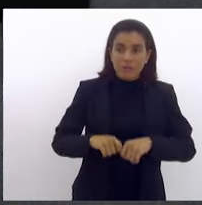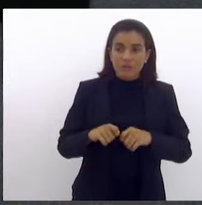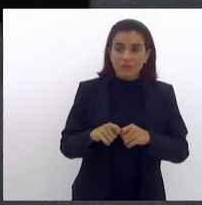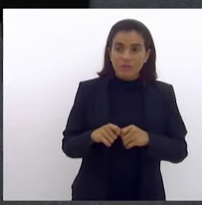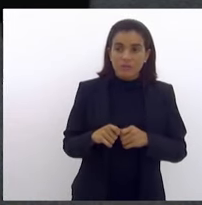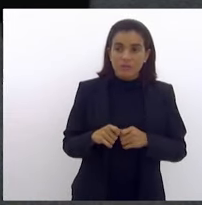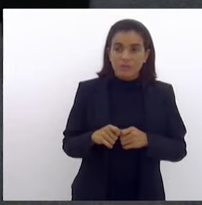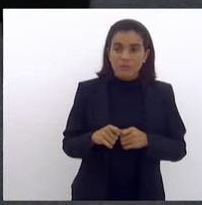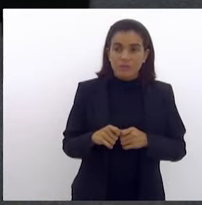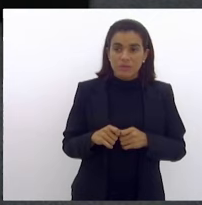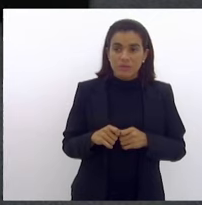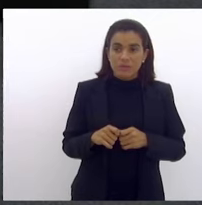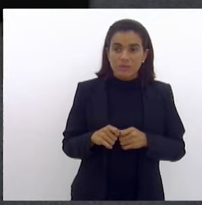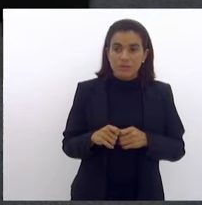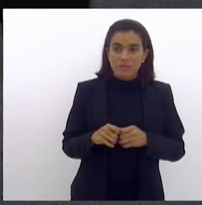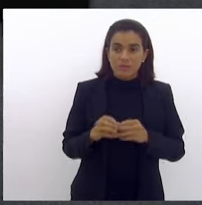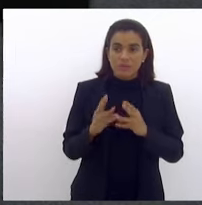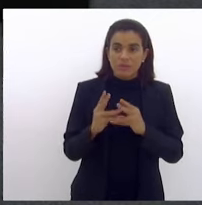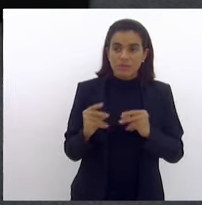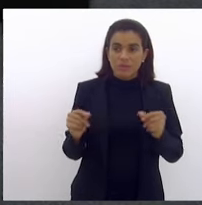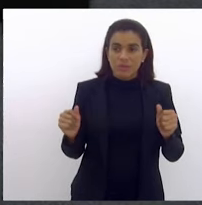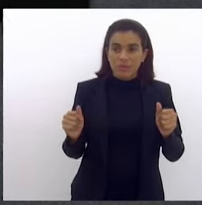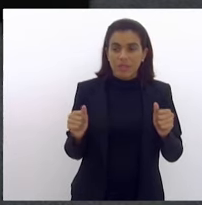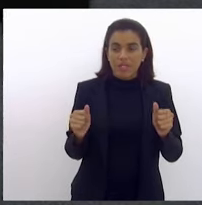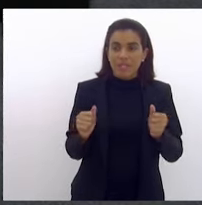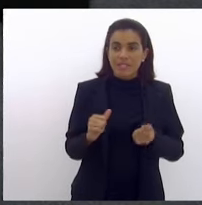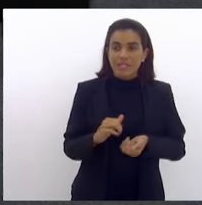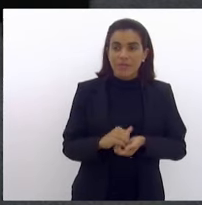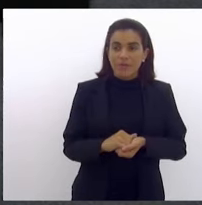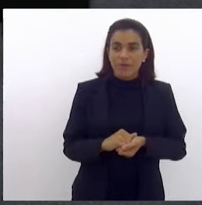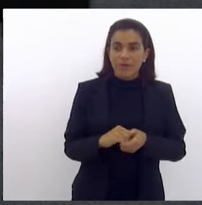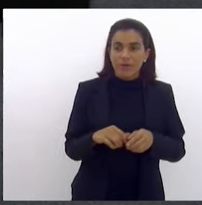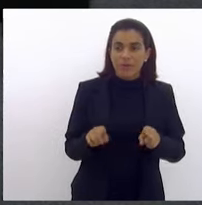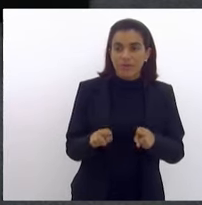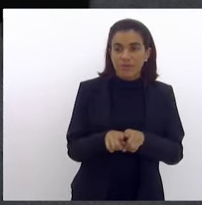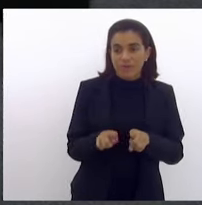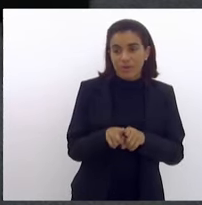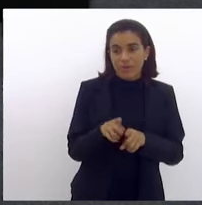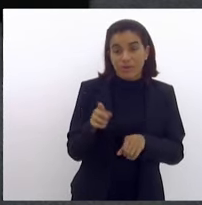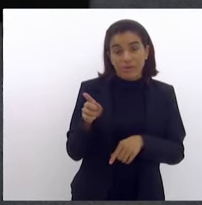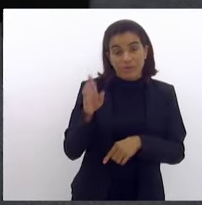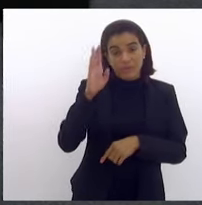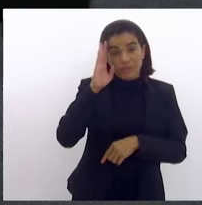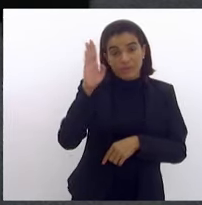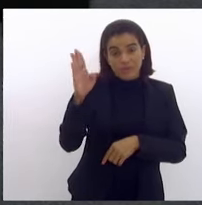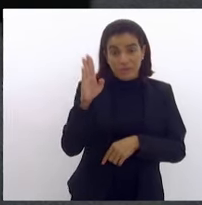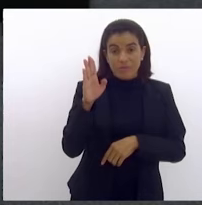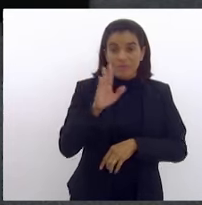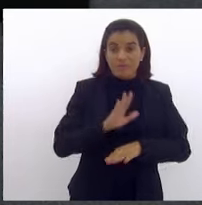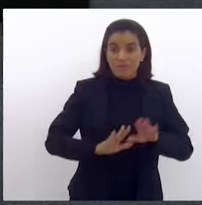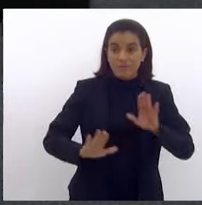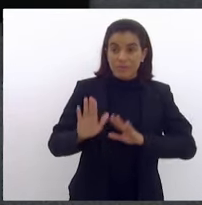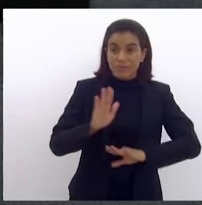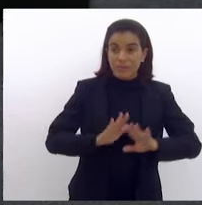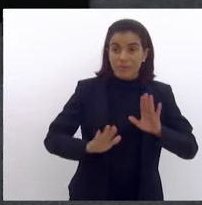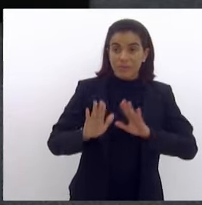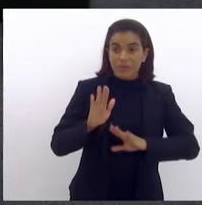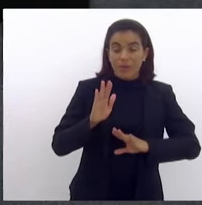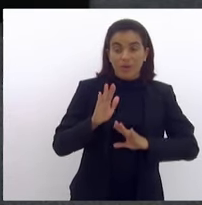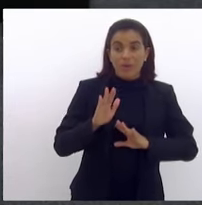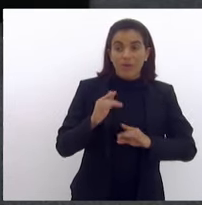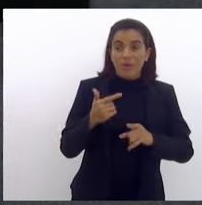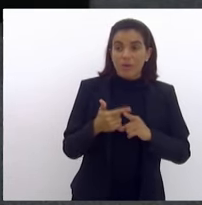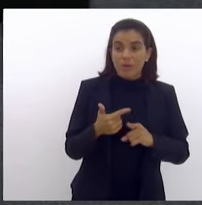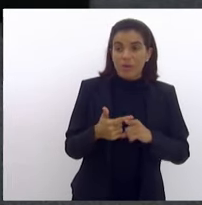de cura. Então, nesse sentido, é fundamental esse programa de prevenção e tratamento,